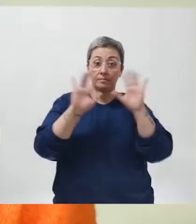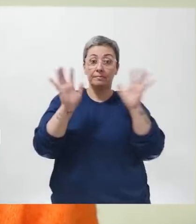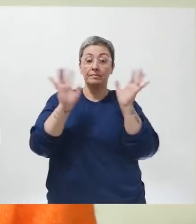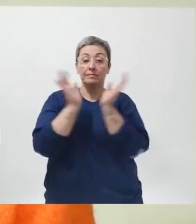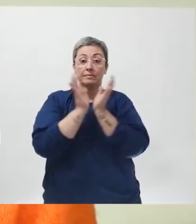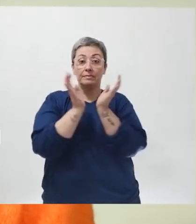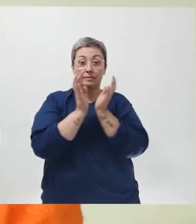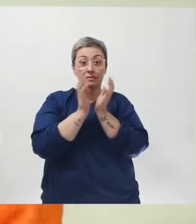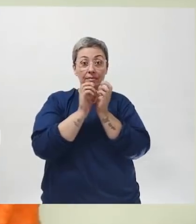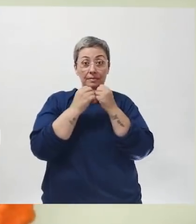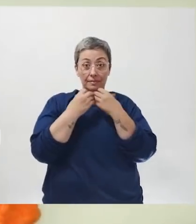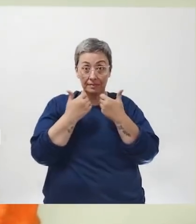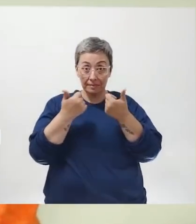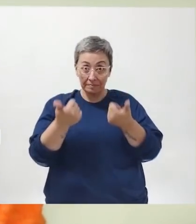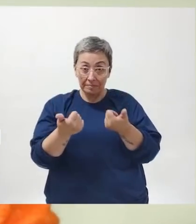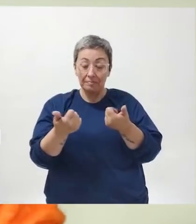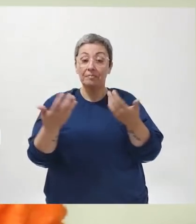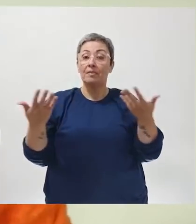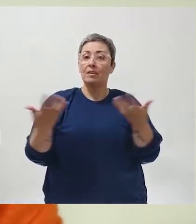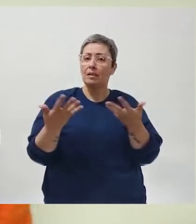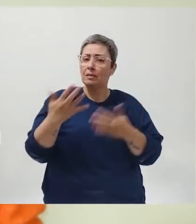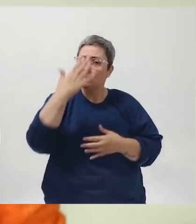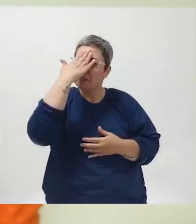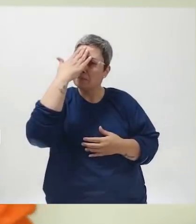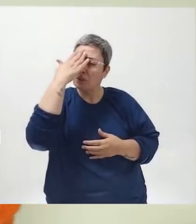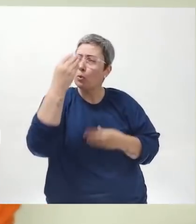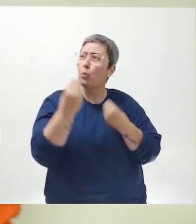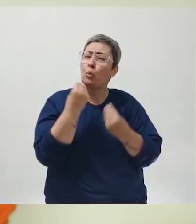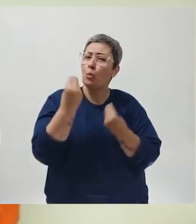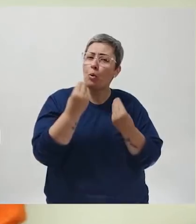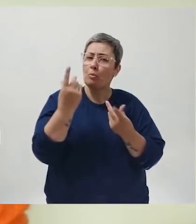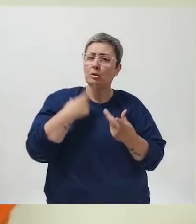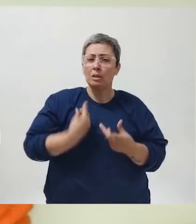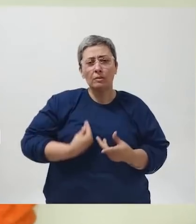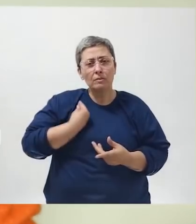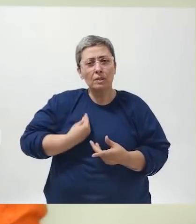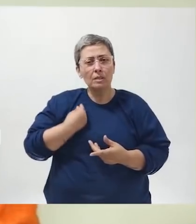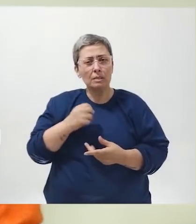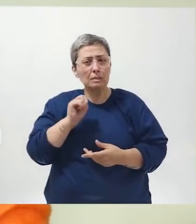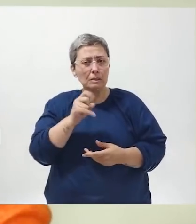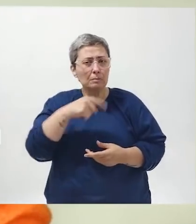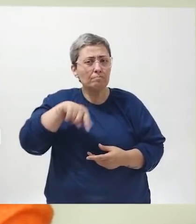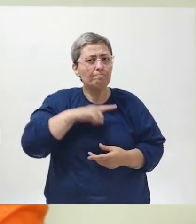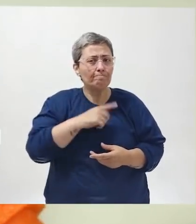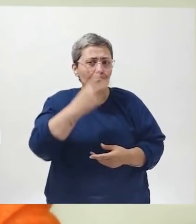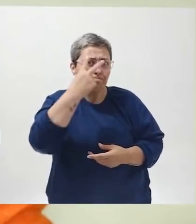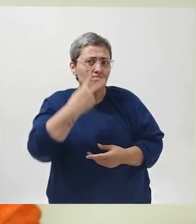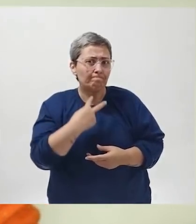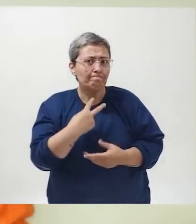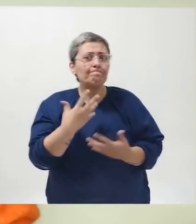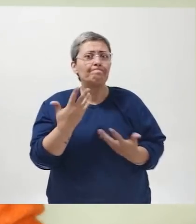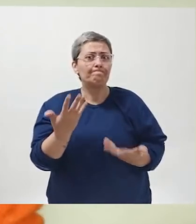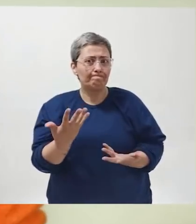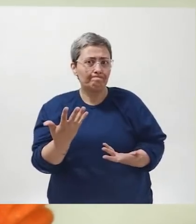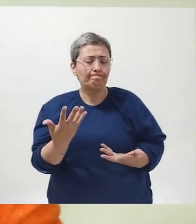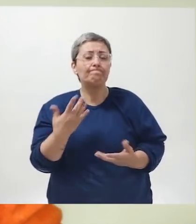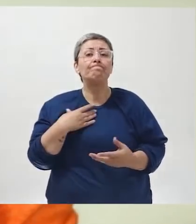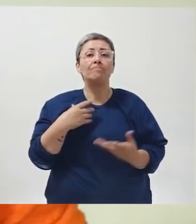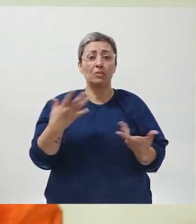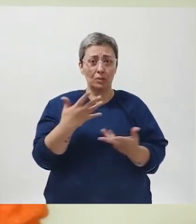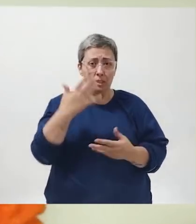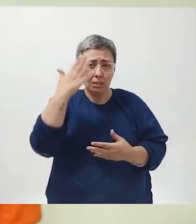Oi, turminha! Como vocês estão? Vocês já pensaram como seria a vida de vocês se vocês fossem